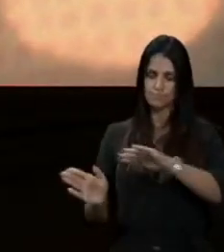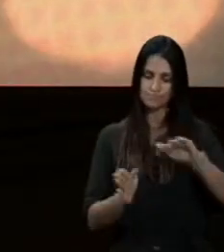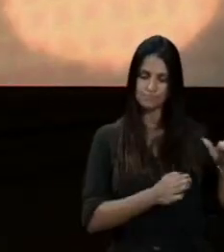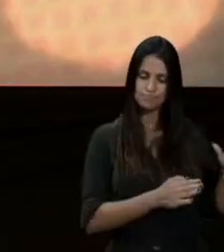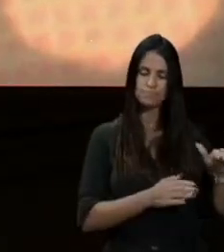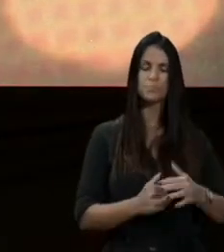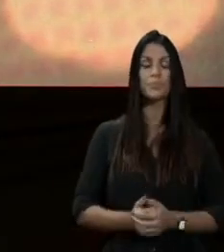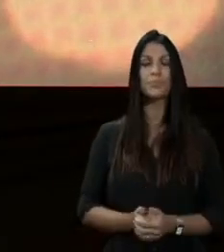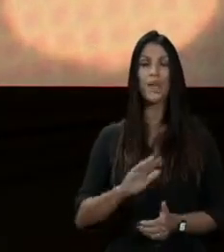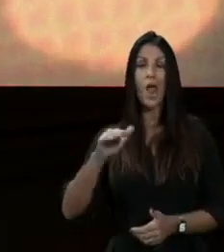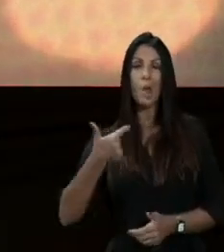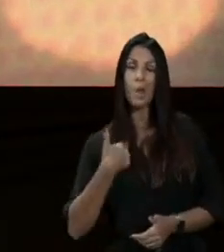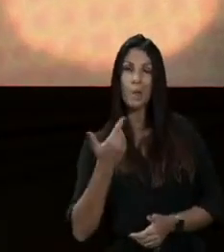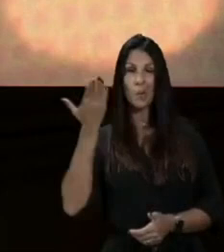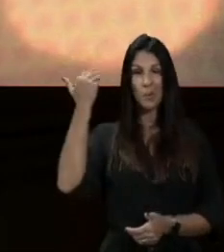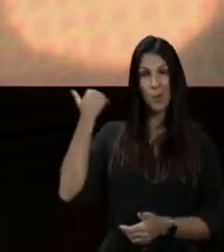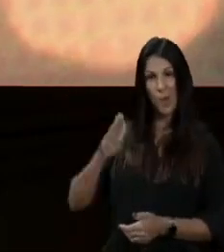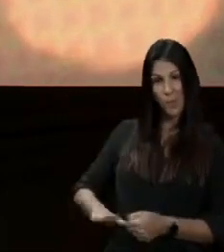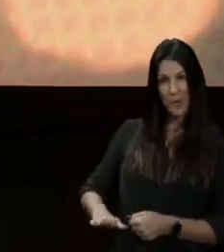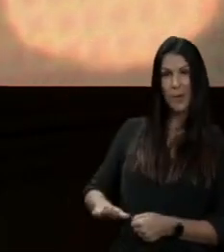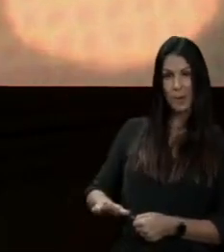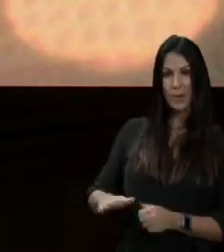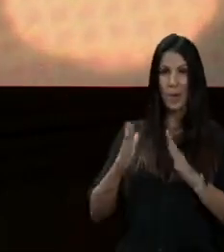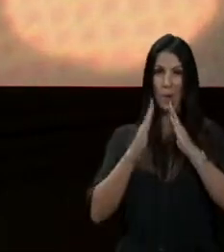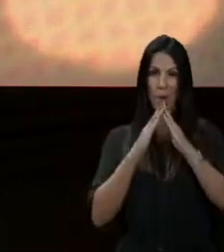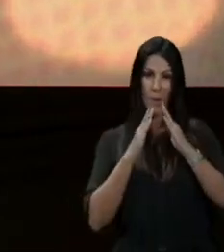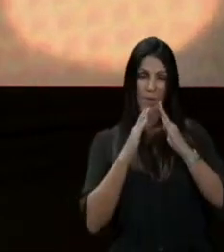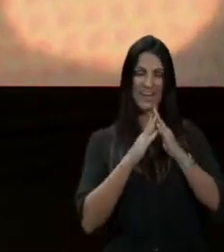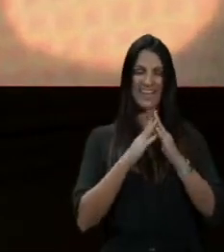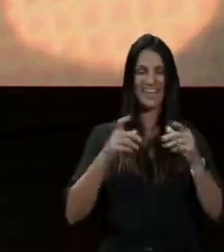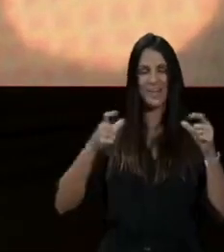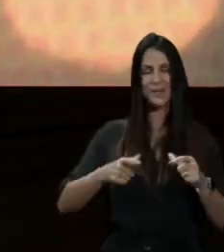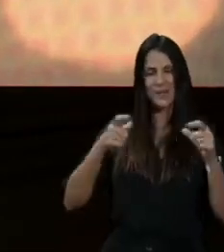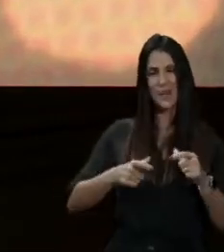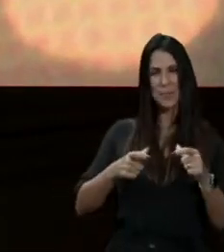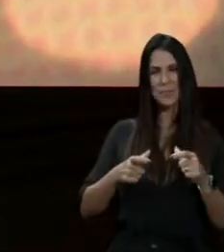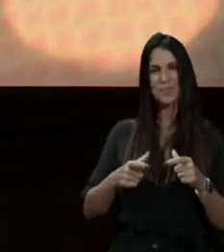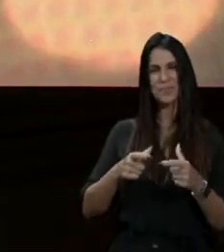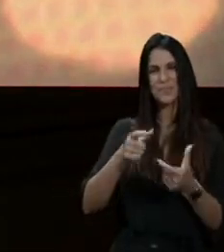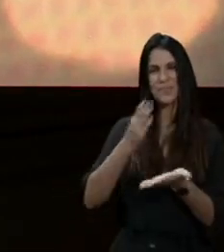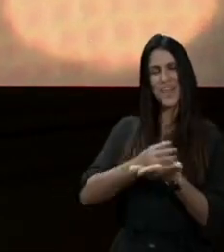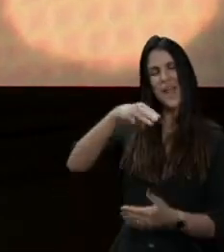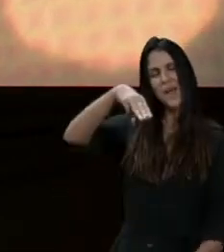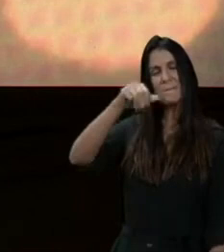eu morei entre Ipanema e Copacabana Marechal Hermes hum hum